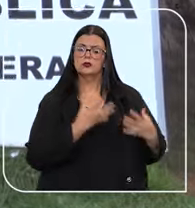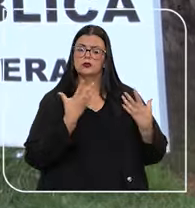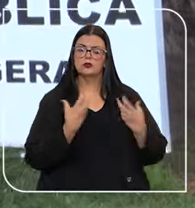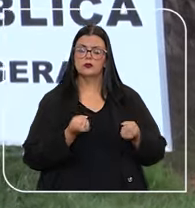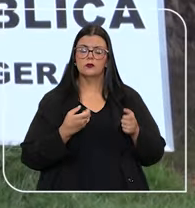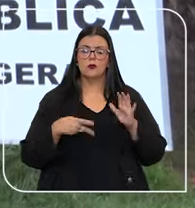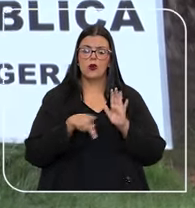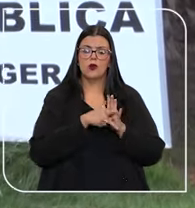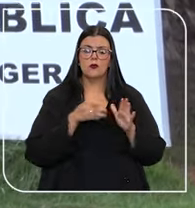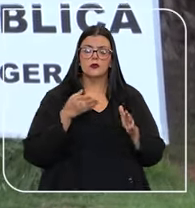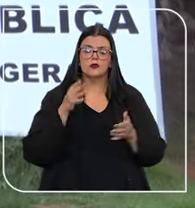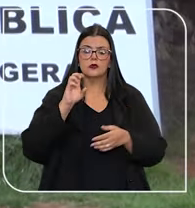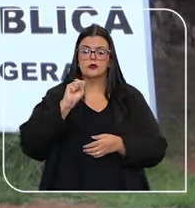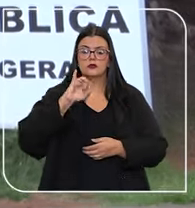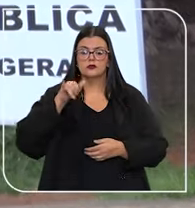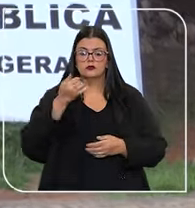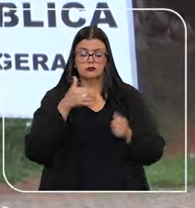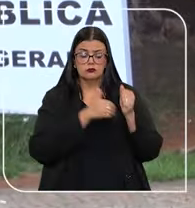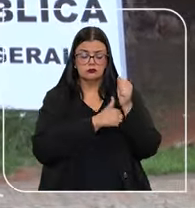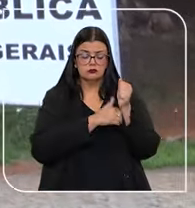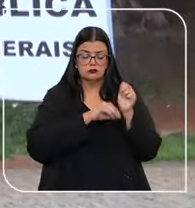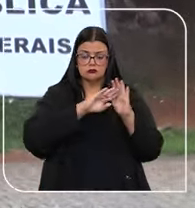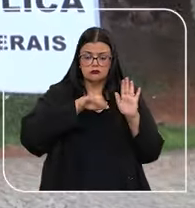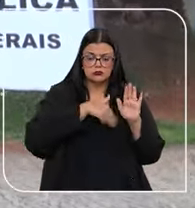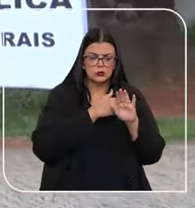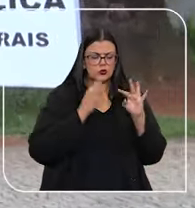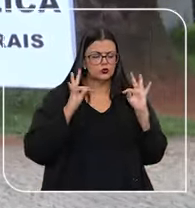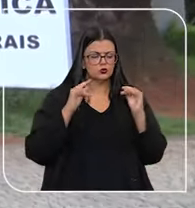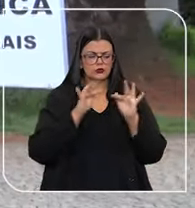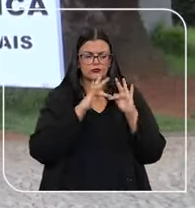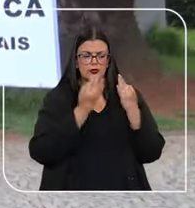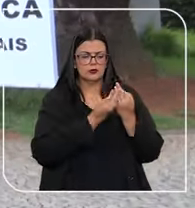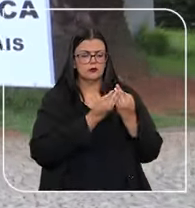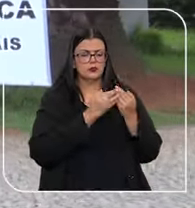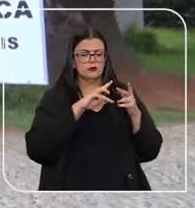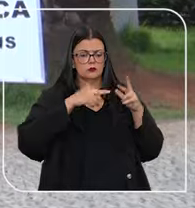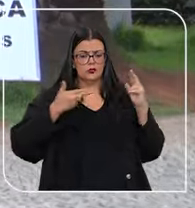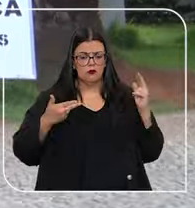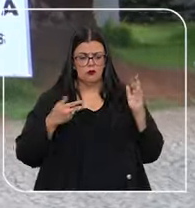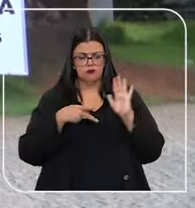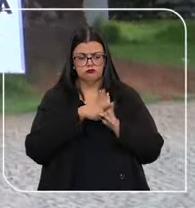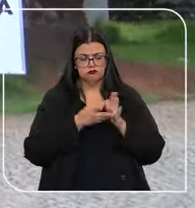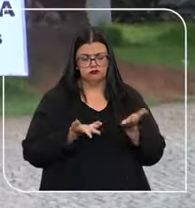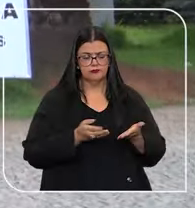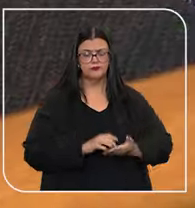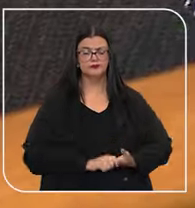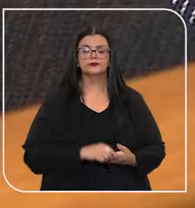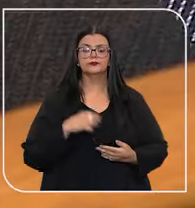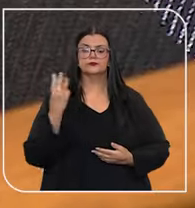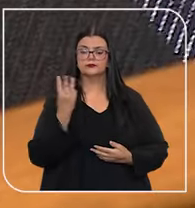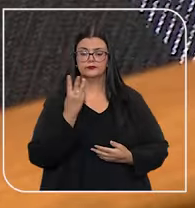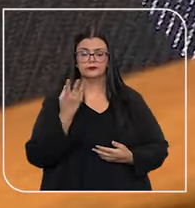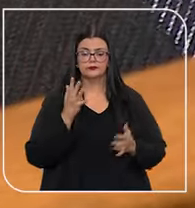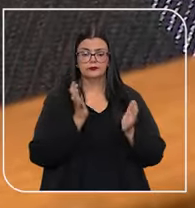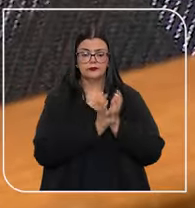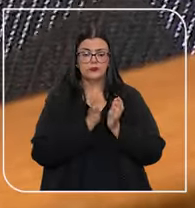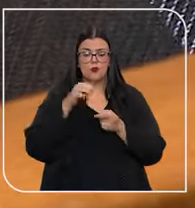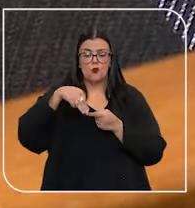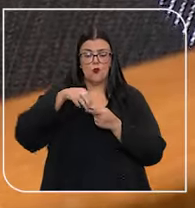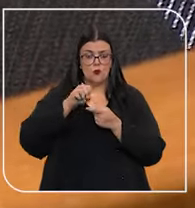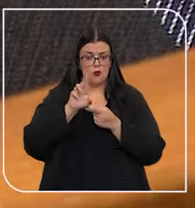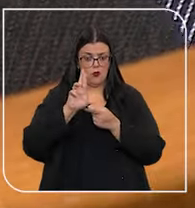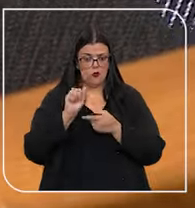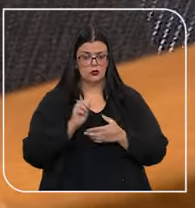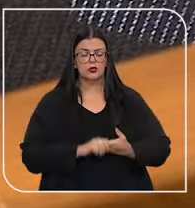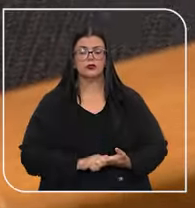recorreu ao STJ alegando que o direito ao sigilo deveria ser estendido a todos os membros da família biológica o relator do caso na terceira